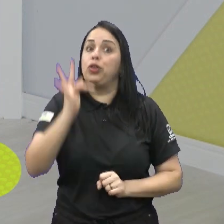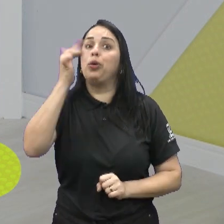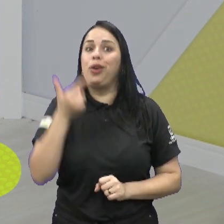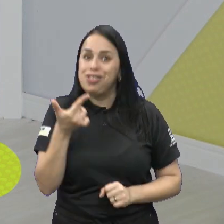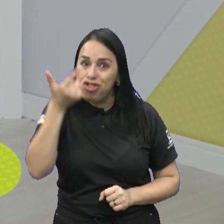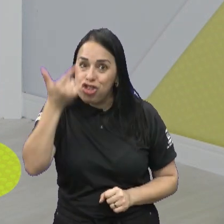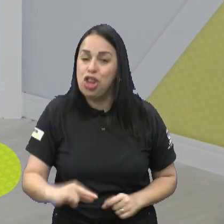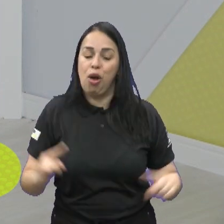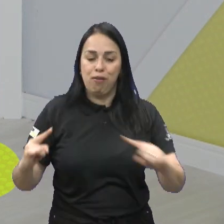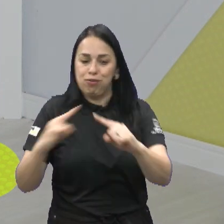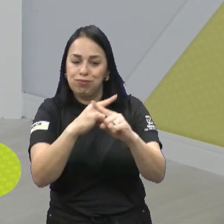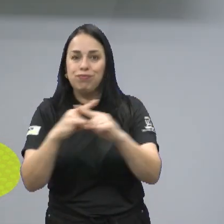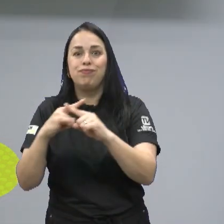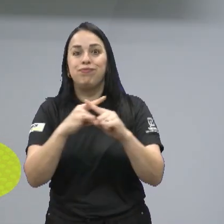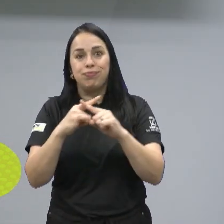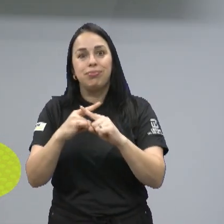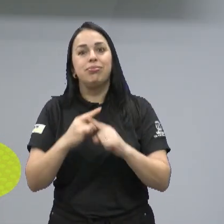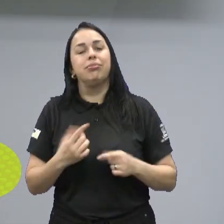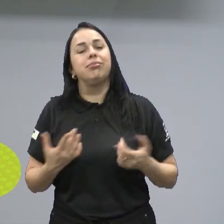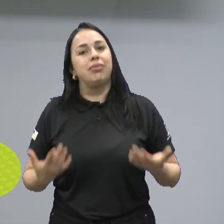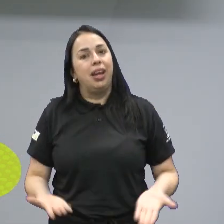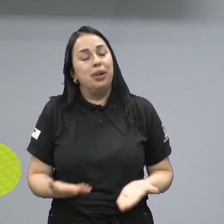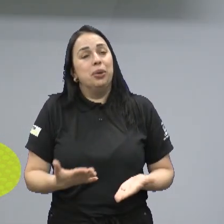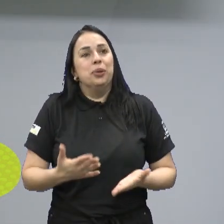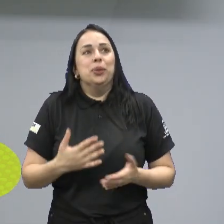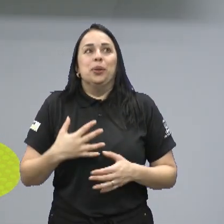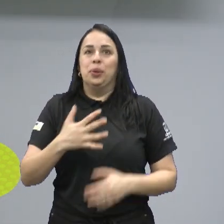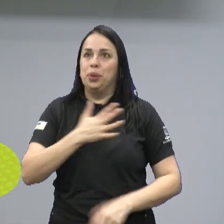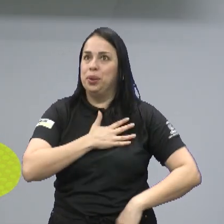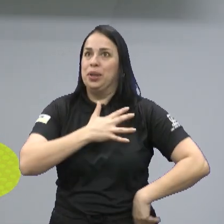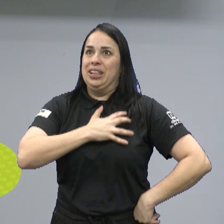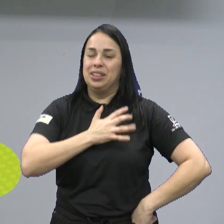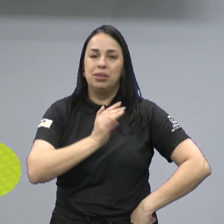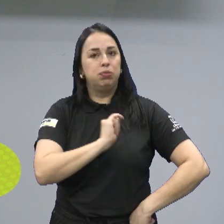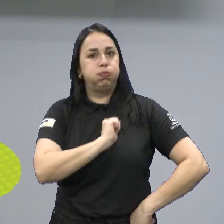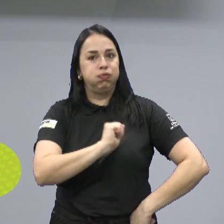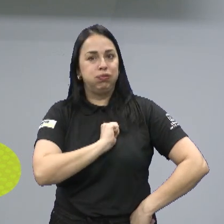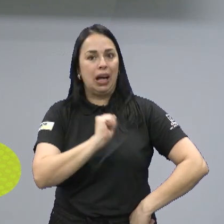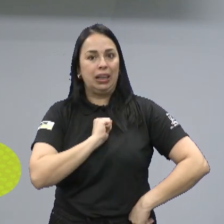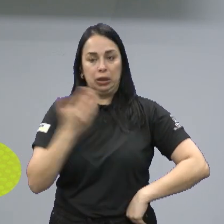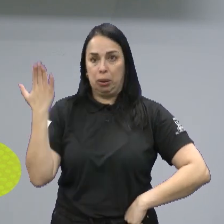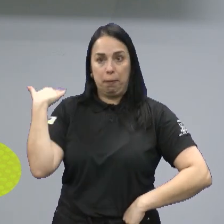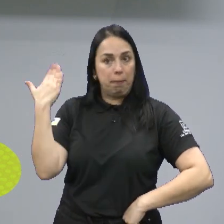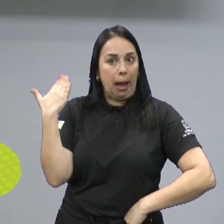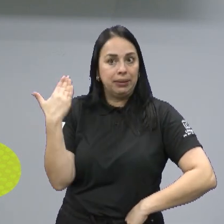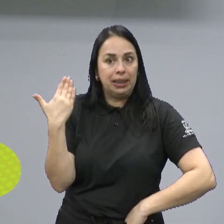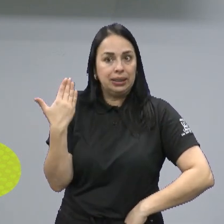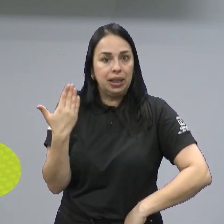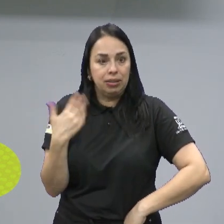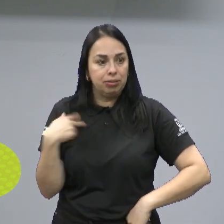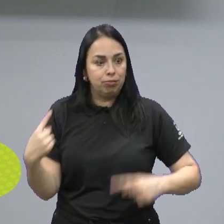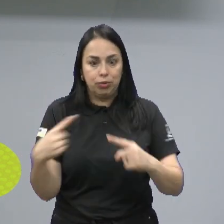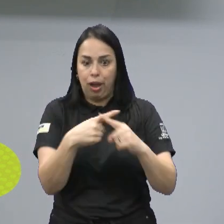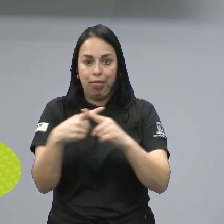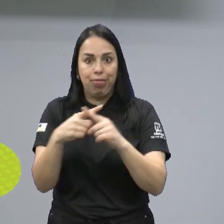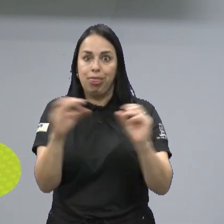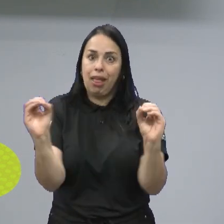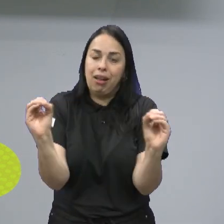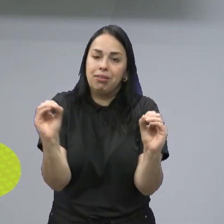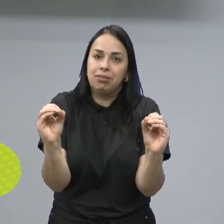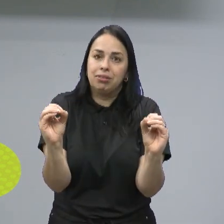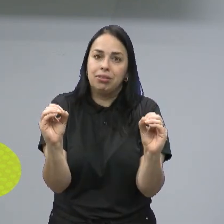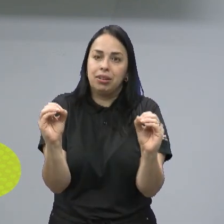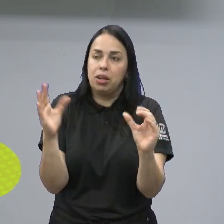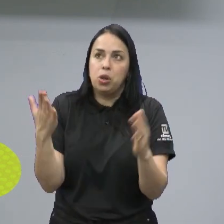no mata-mata. Haja coração, né? A gente ficou tanto tempo sem ver as equipes se enfrentarem e desde o